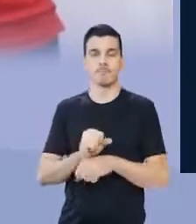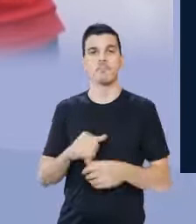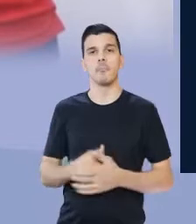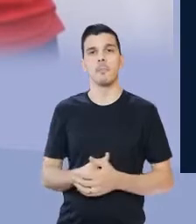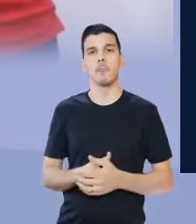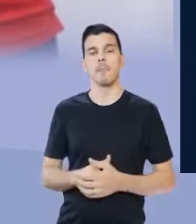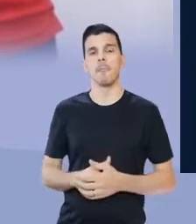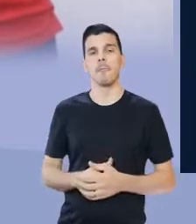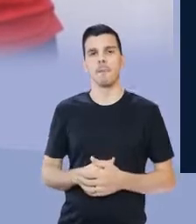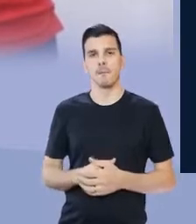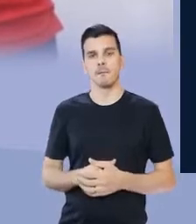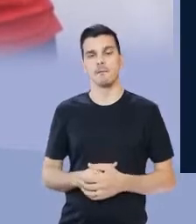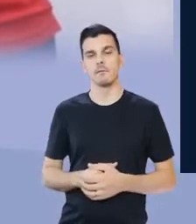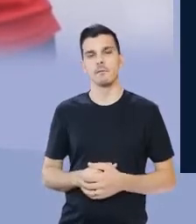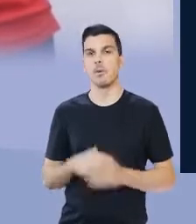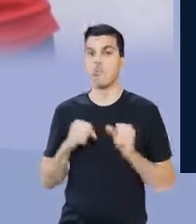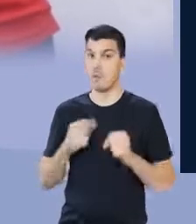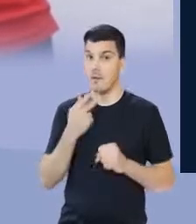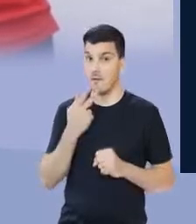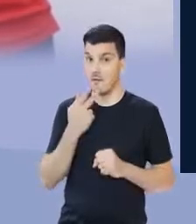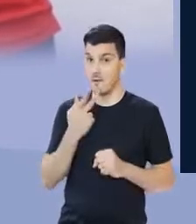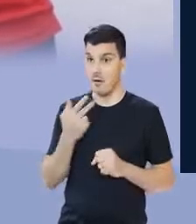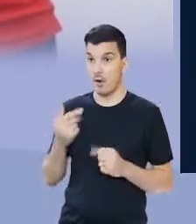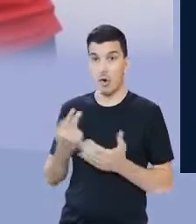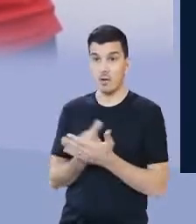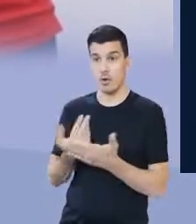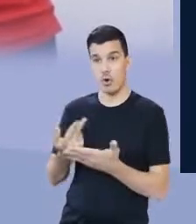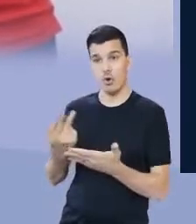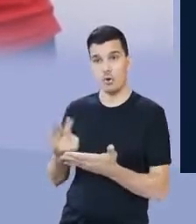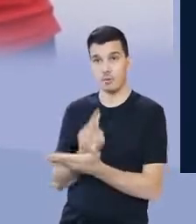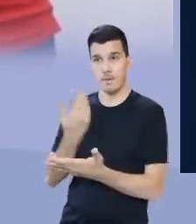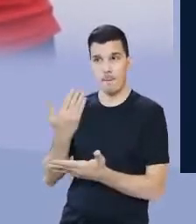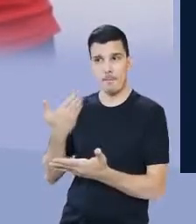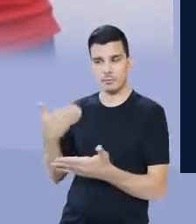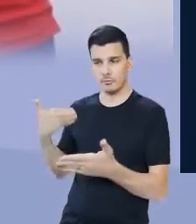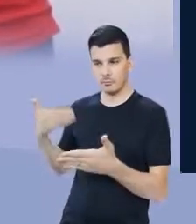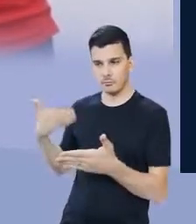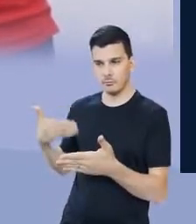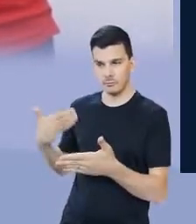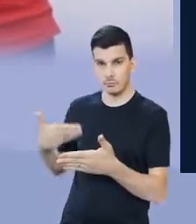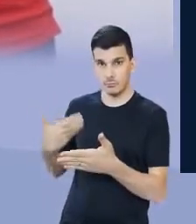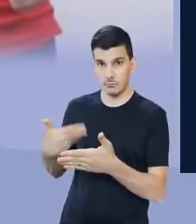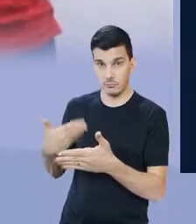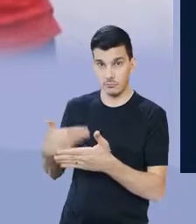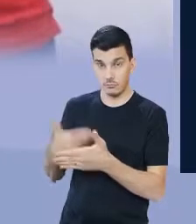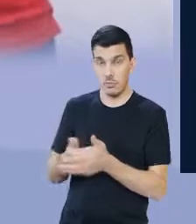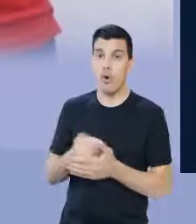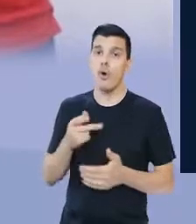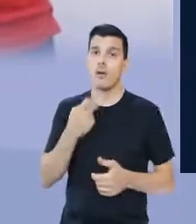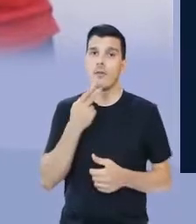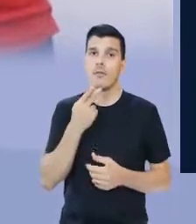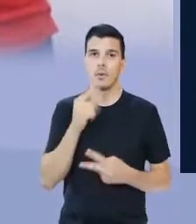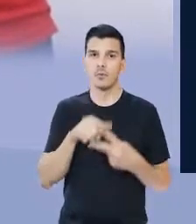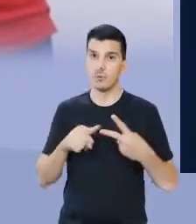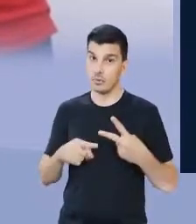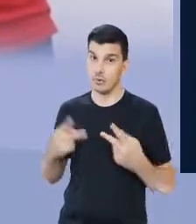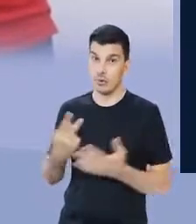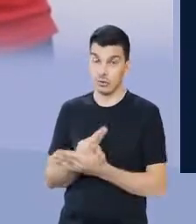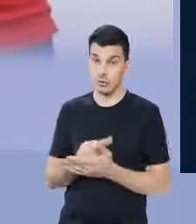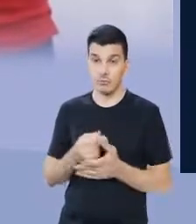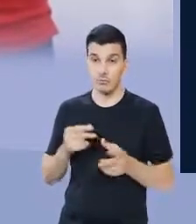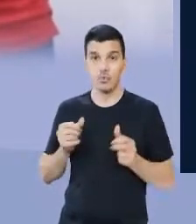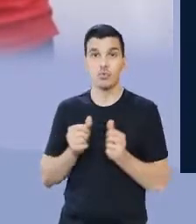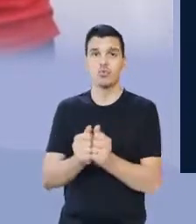Então, peraí. Então eu posso falar de algo que estava acontecendo durante certo tempo, ou eu posso falar de duas coisas que aconteceram ao mesmo